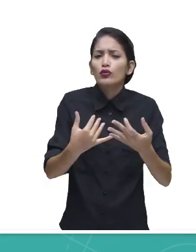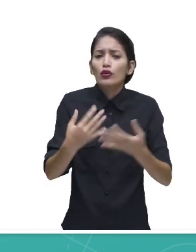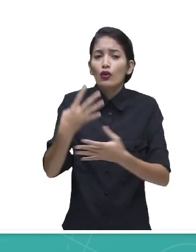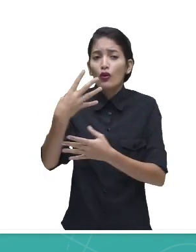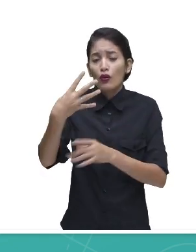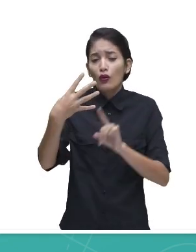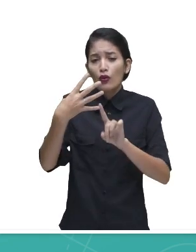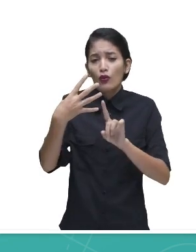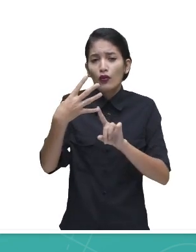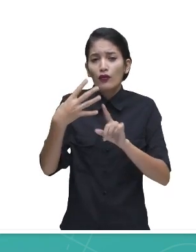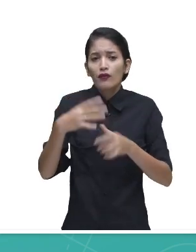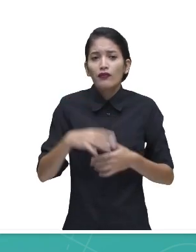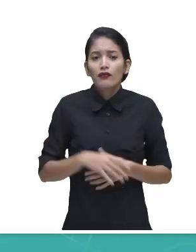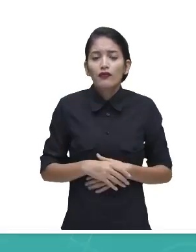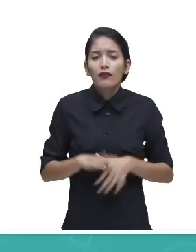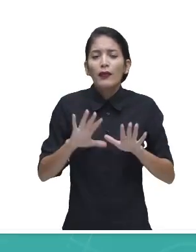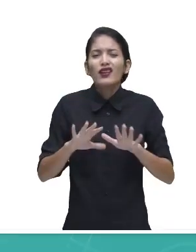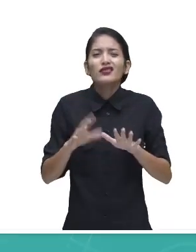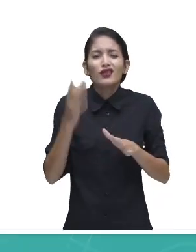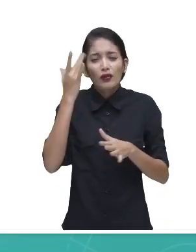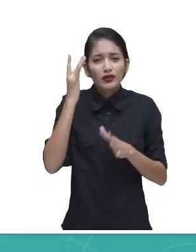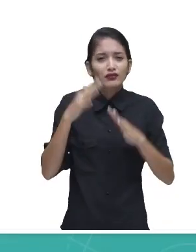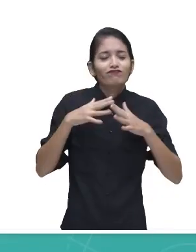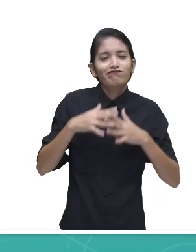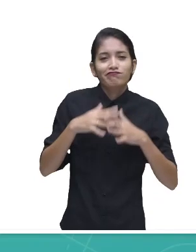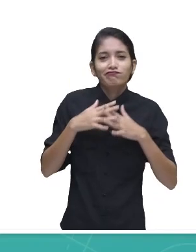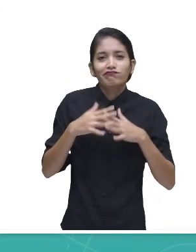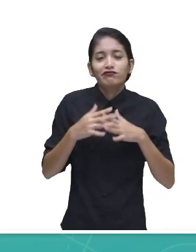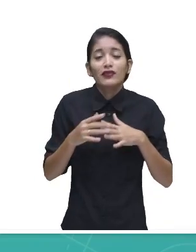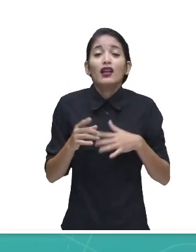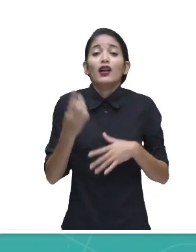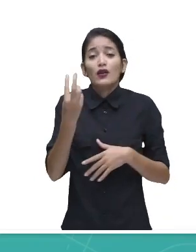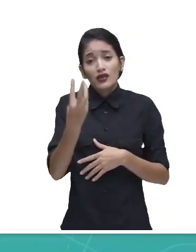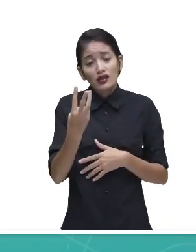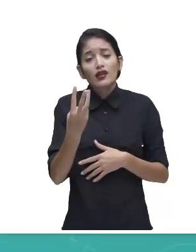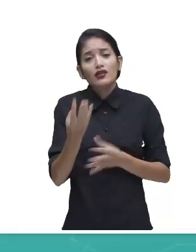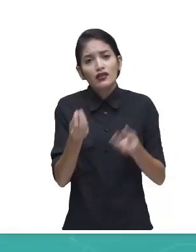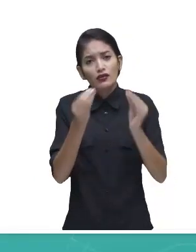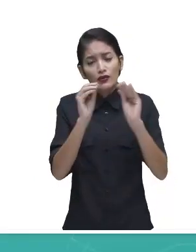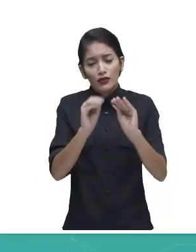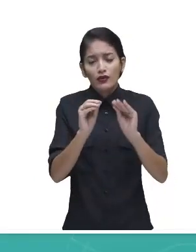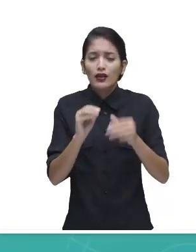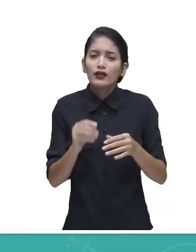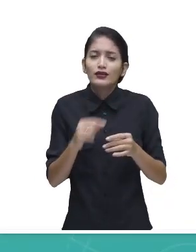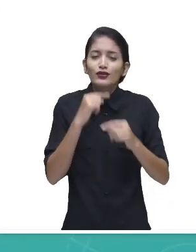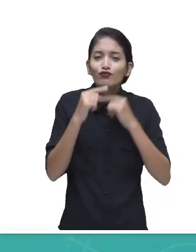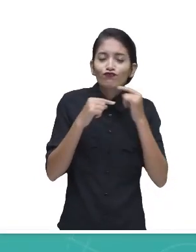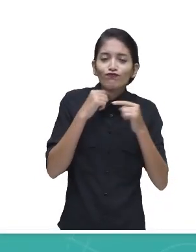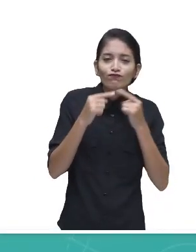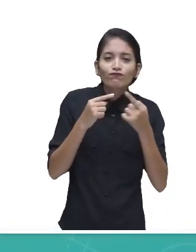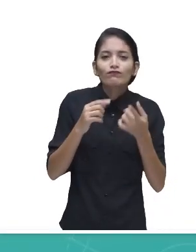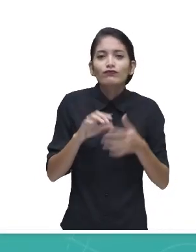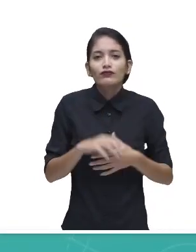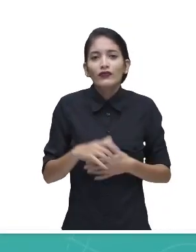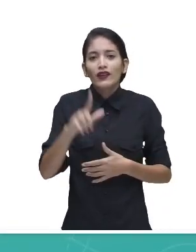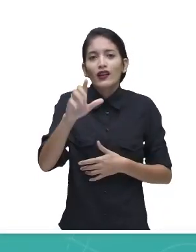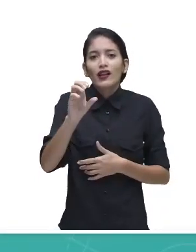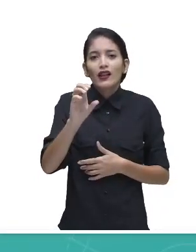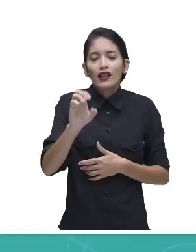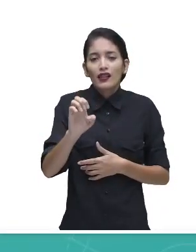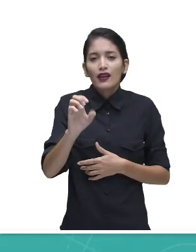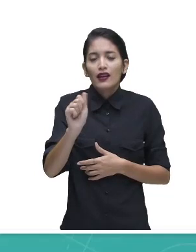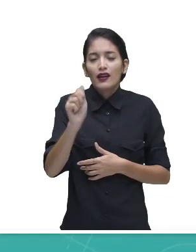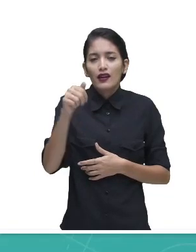4, mas acho que ele se confundiu, né? Eu acho que é essa questão, talvez, que ele esteja com dúvida, né? O Leandro. Leandro, se for